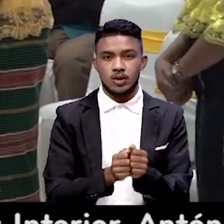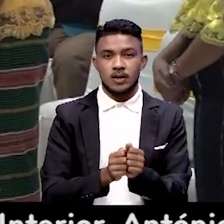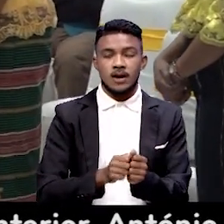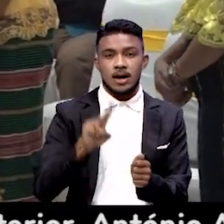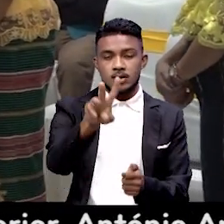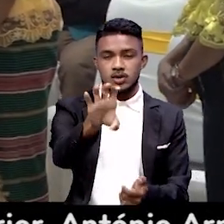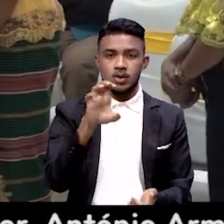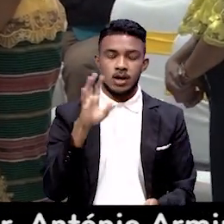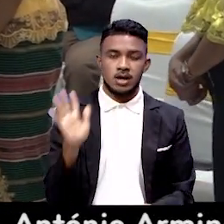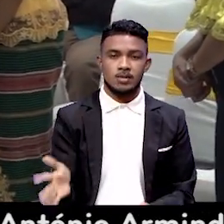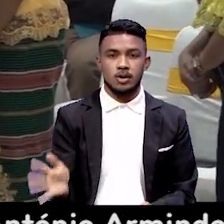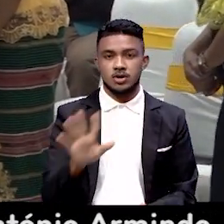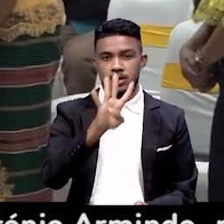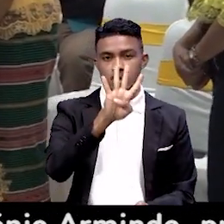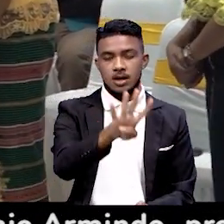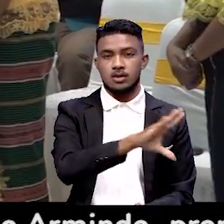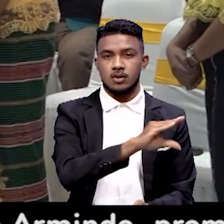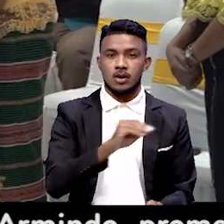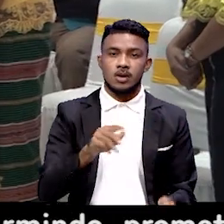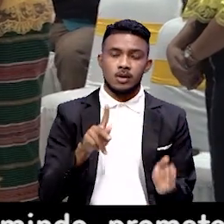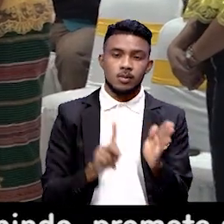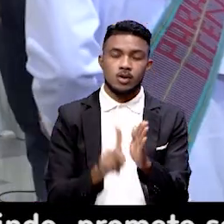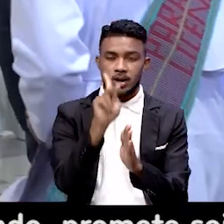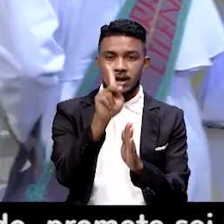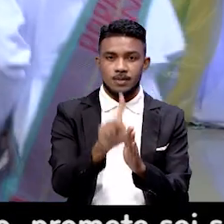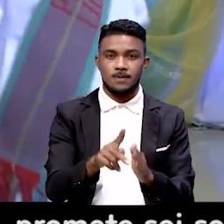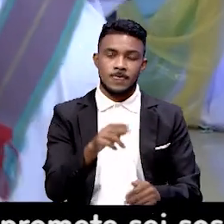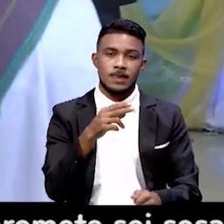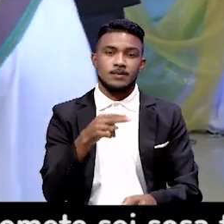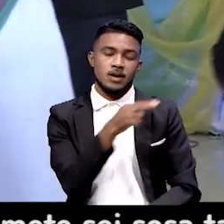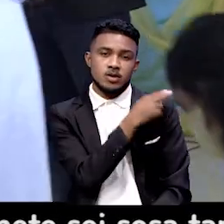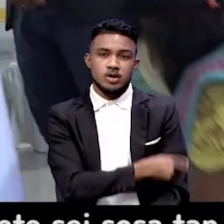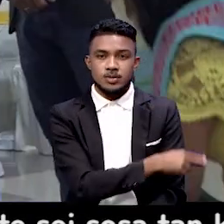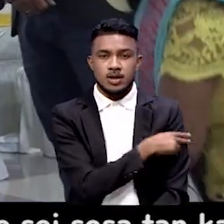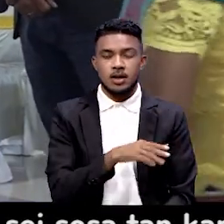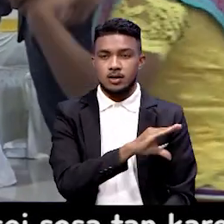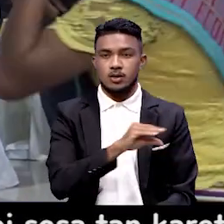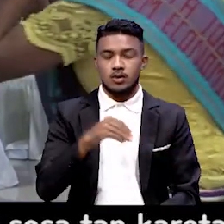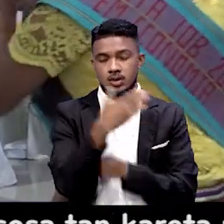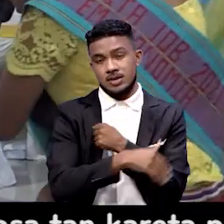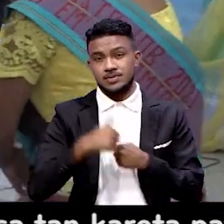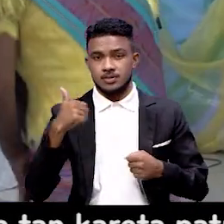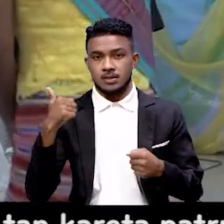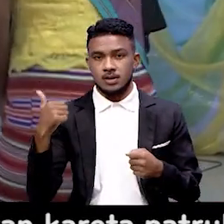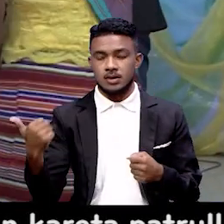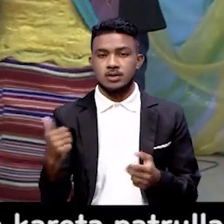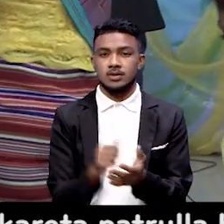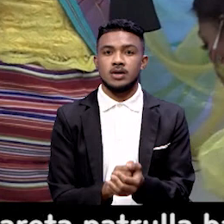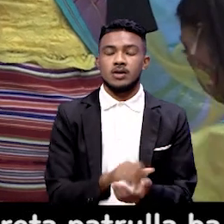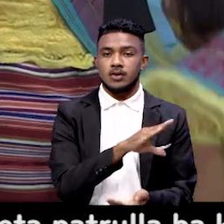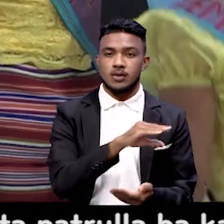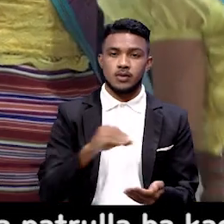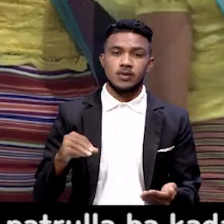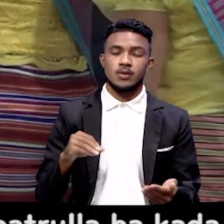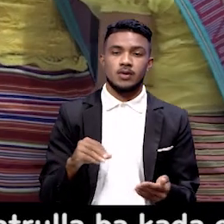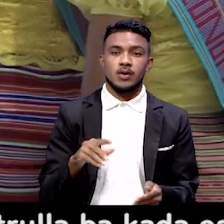resinhat nebe ho programa diploma 2 Faculdade de Hospitalidade no Turismo, Licenciatura Faculdade ICT, Faculdade